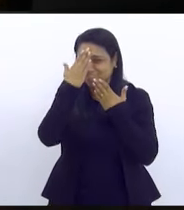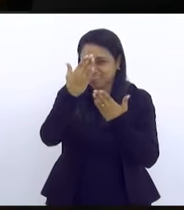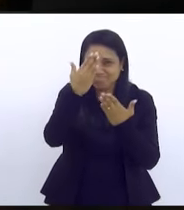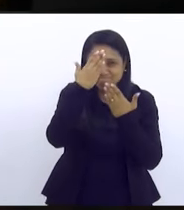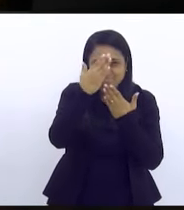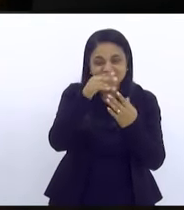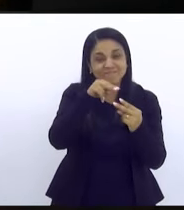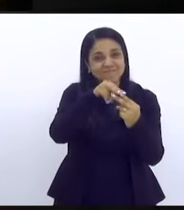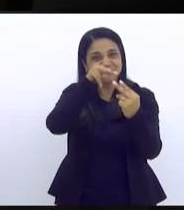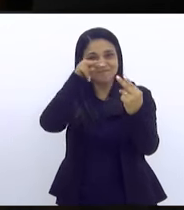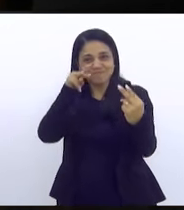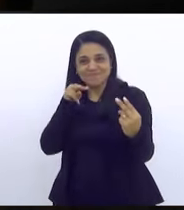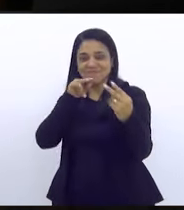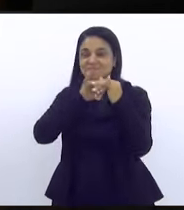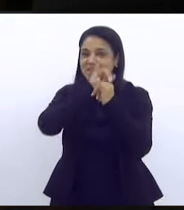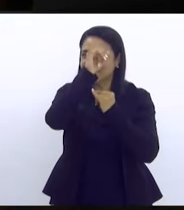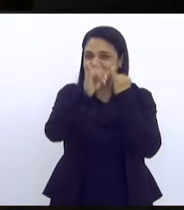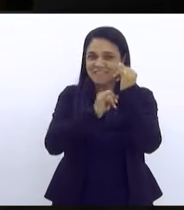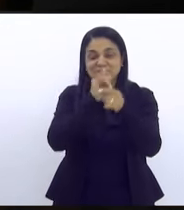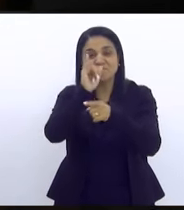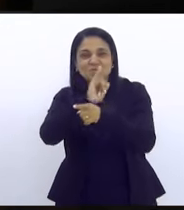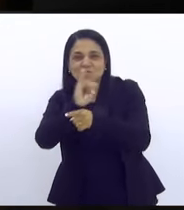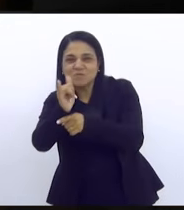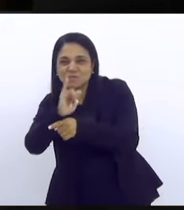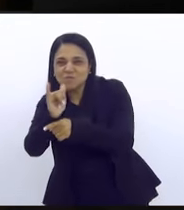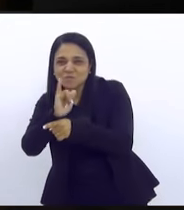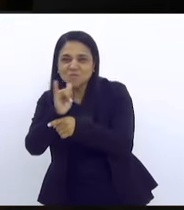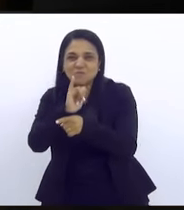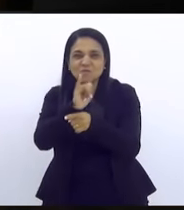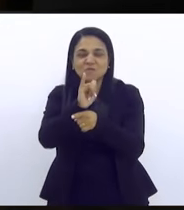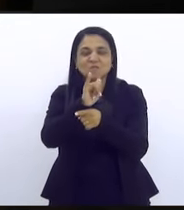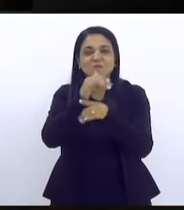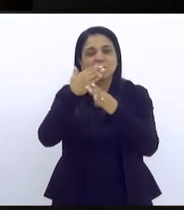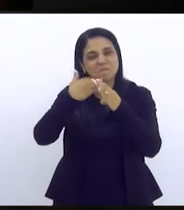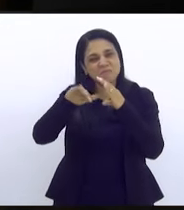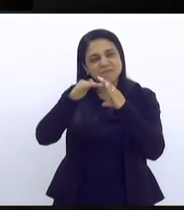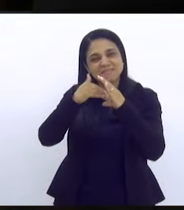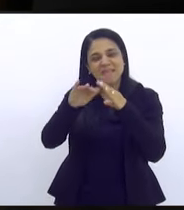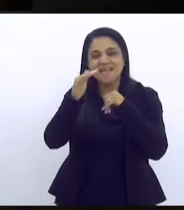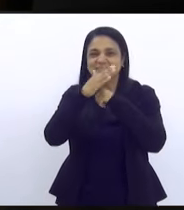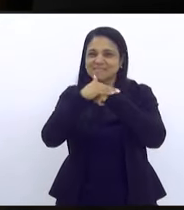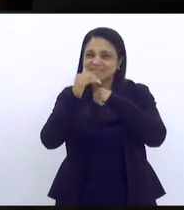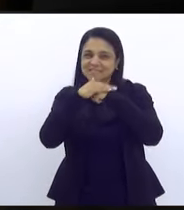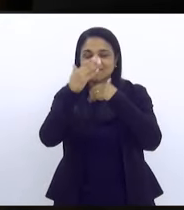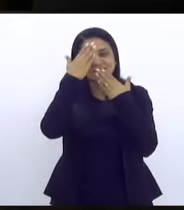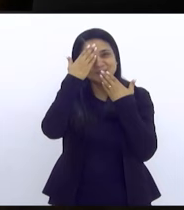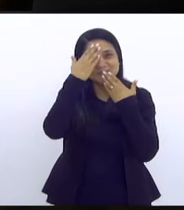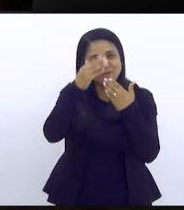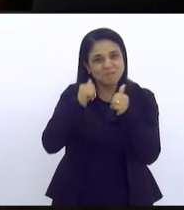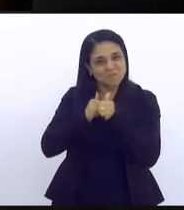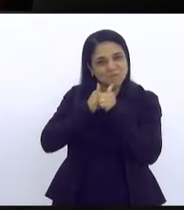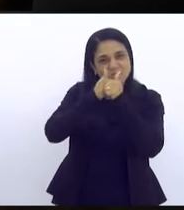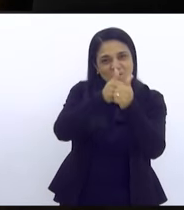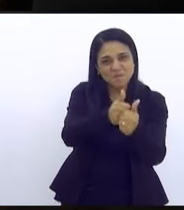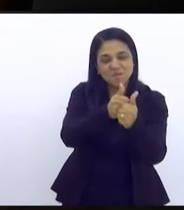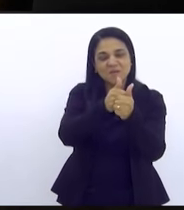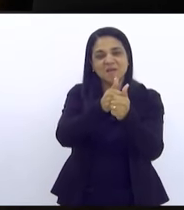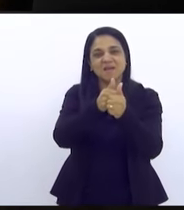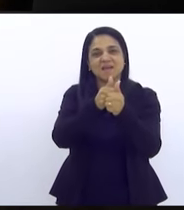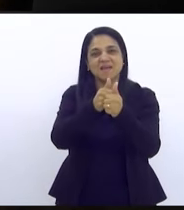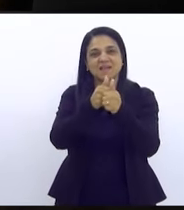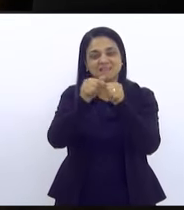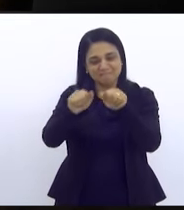internautas que estão nos acompanhando aí pelo YouTube, estão deixando suas mensagens carinhosas. Obrigado por acompanhar essa solene